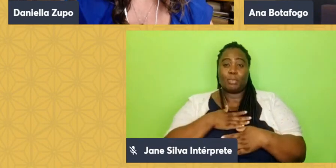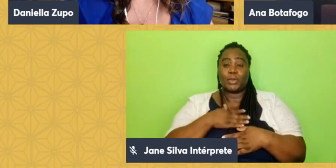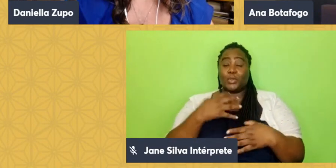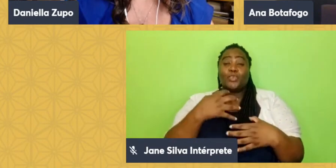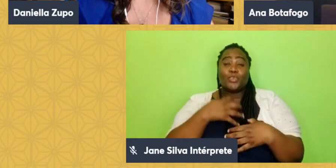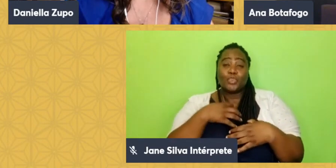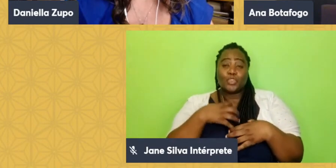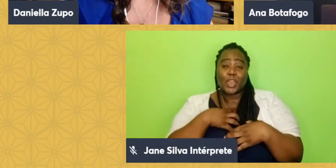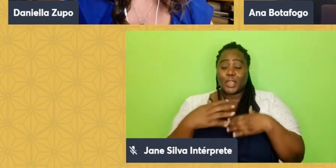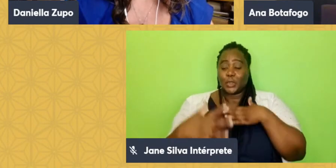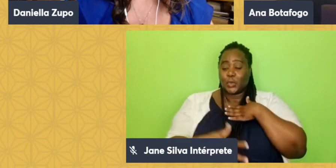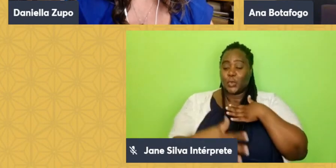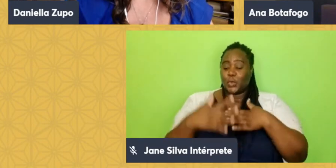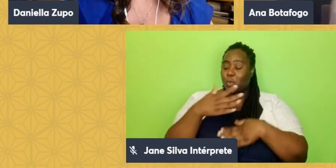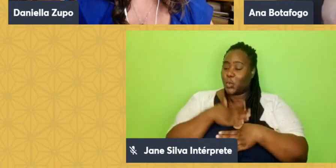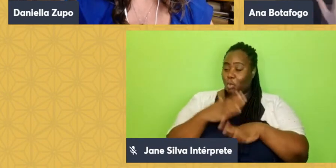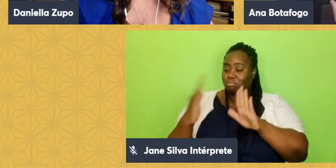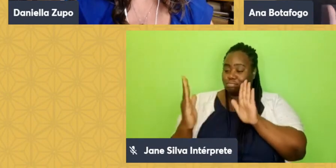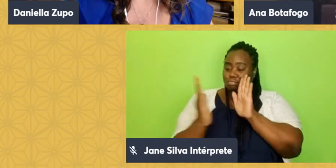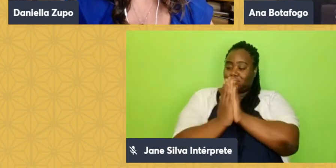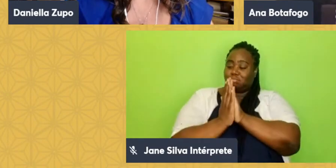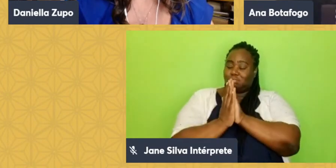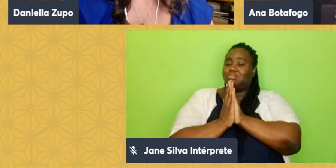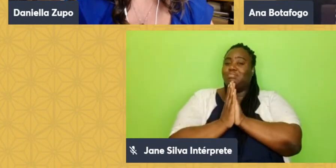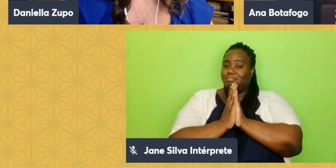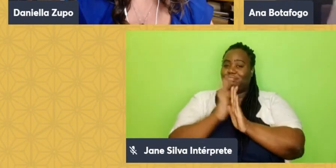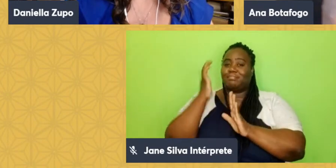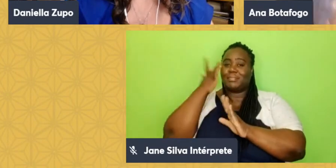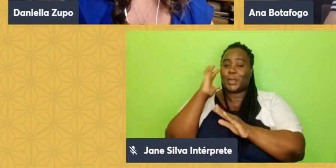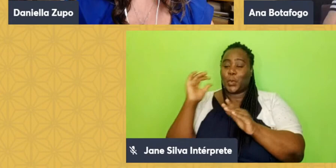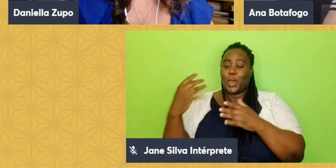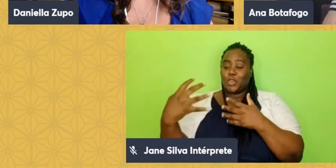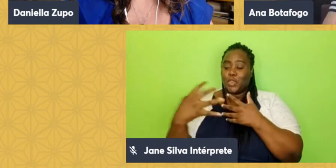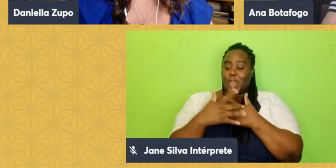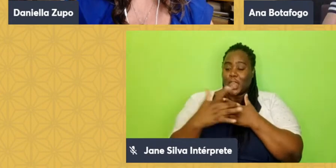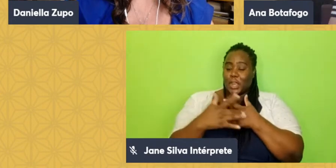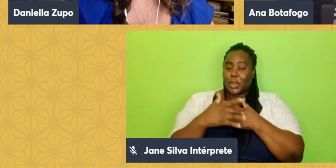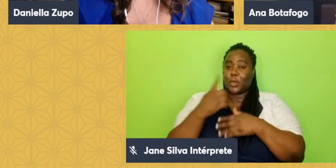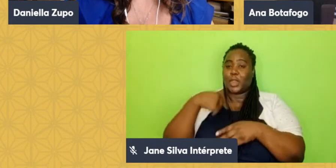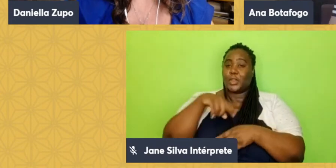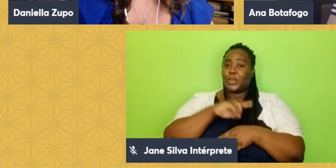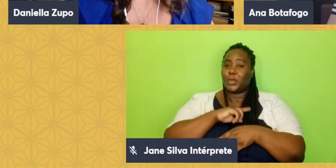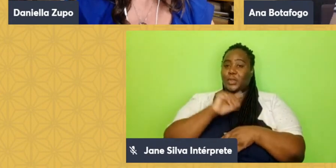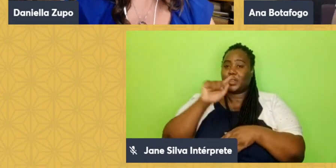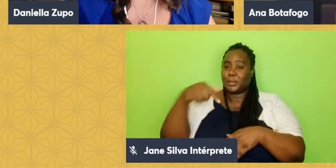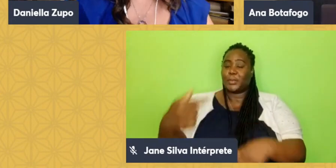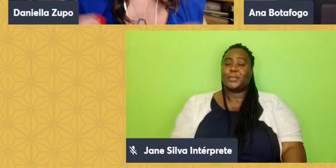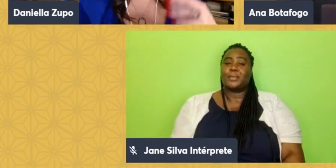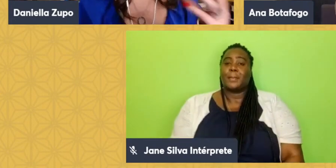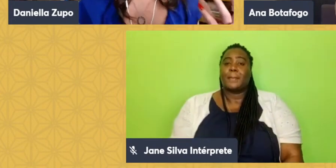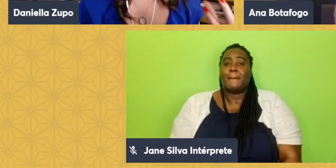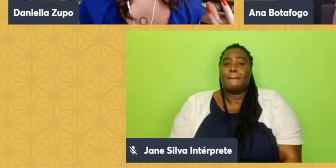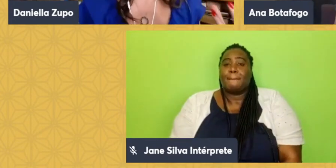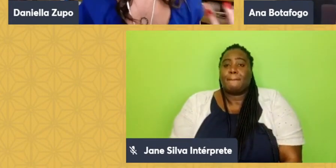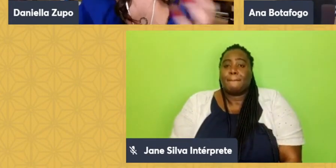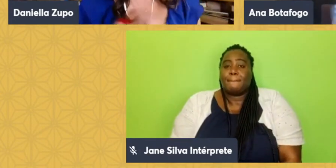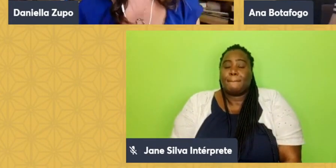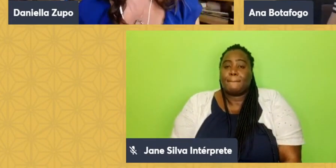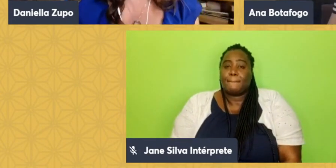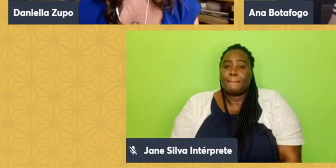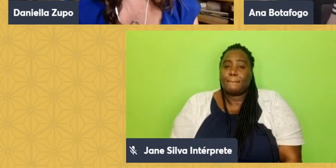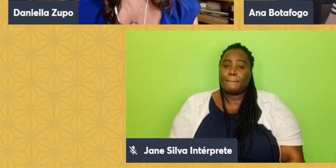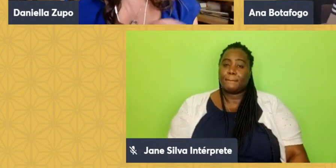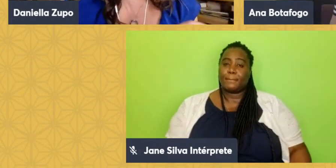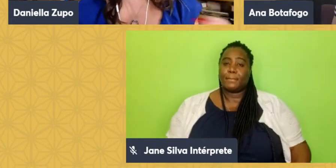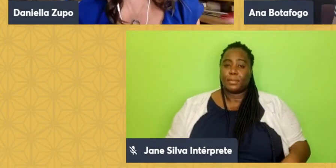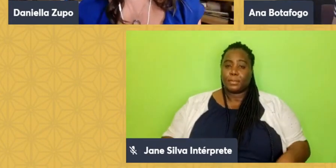desses corpos eu acho que interferem em todo uma interpretação depois E aí voltando um pouco para